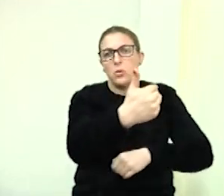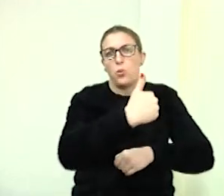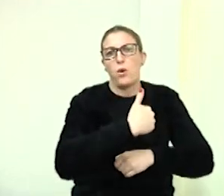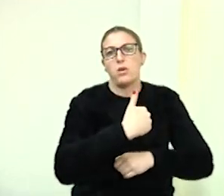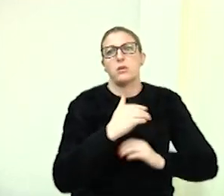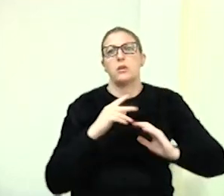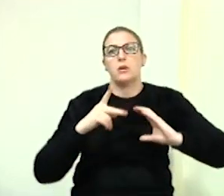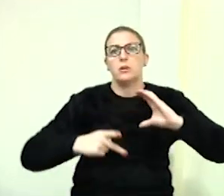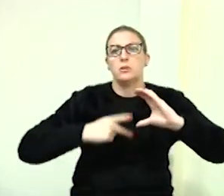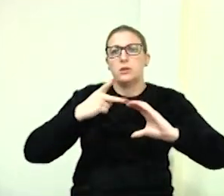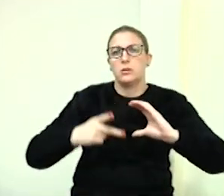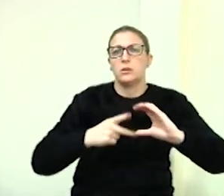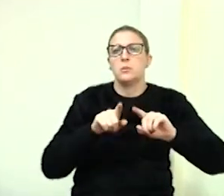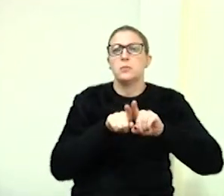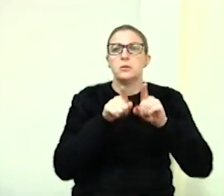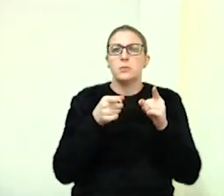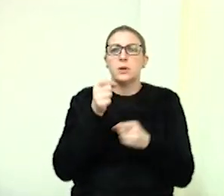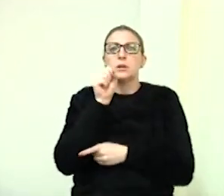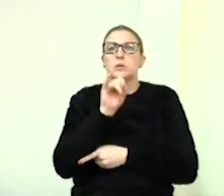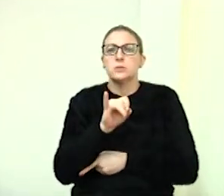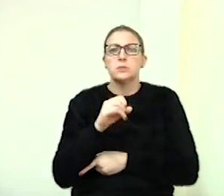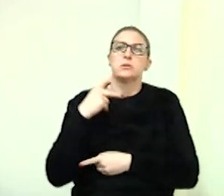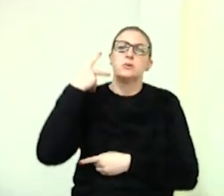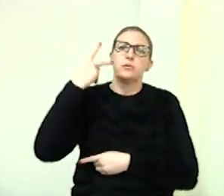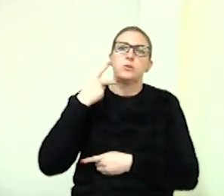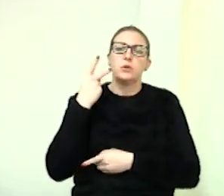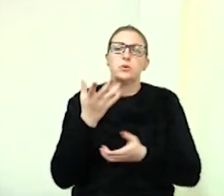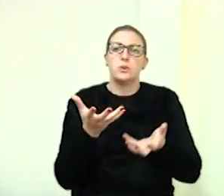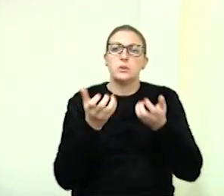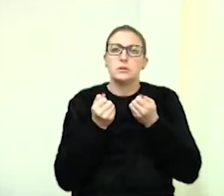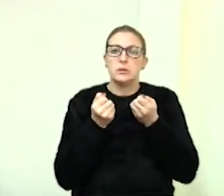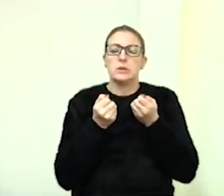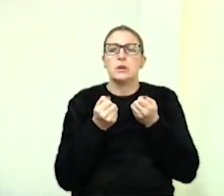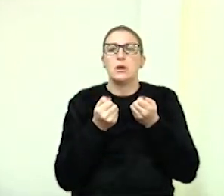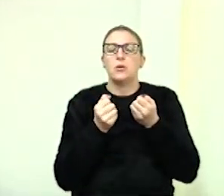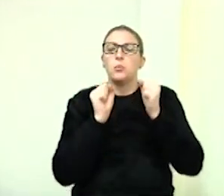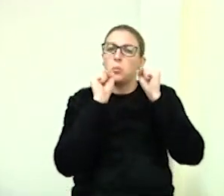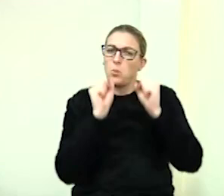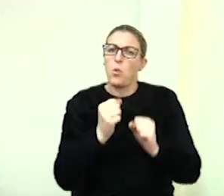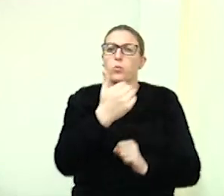recebê-los, com certeza serão recebidos. Obrigado, senhor presidente.